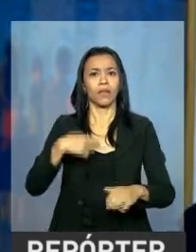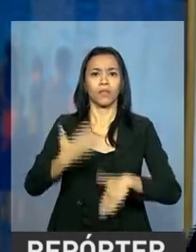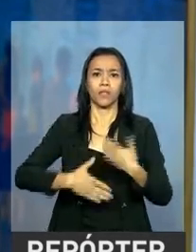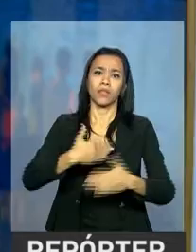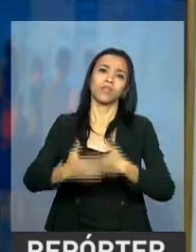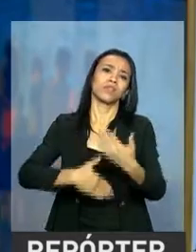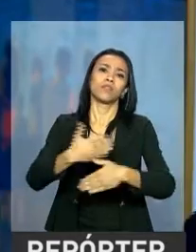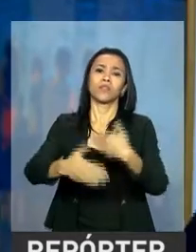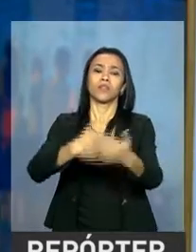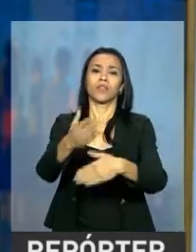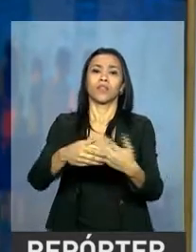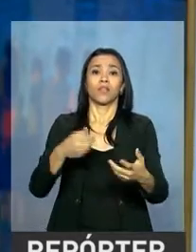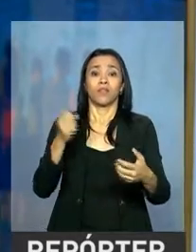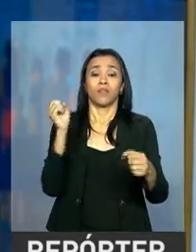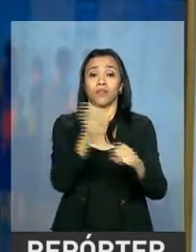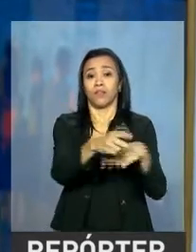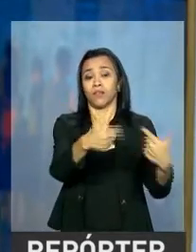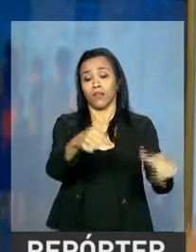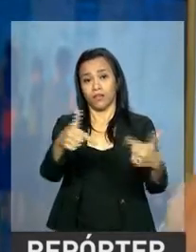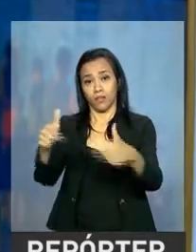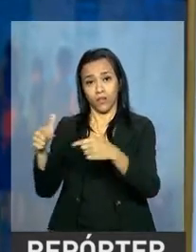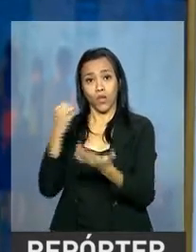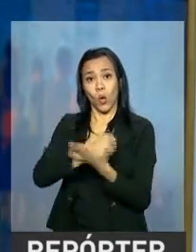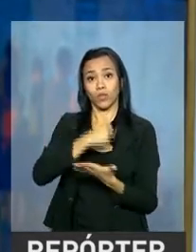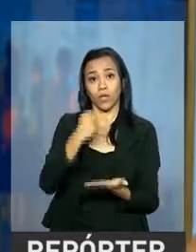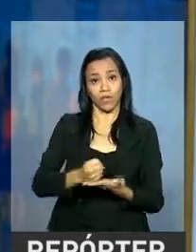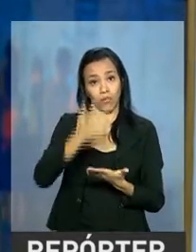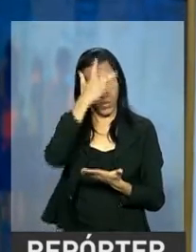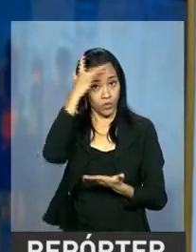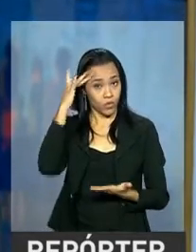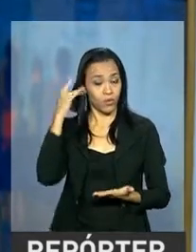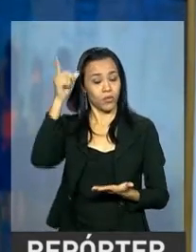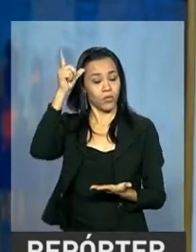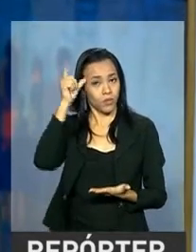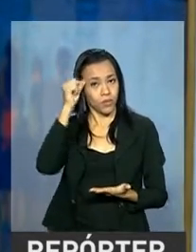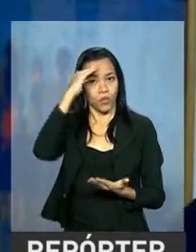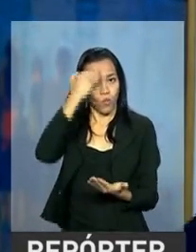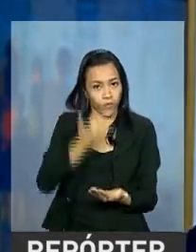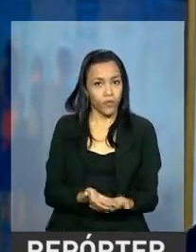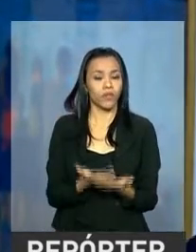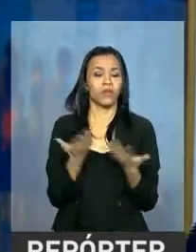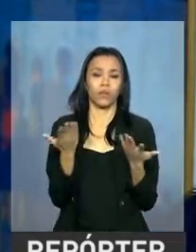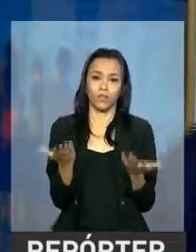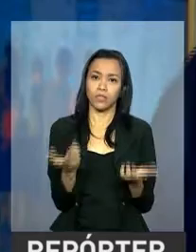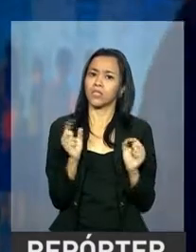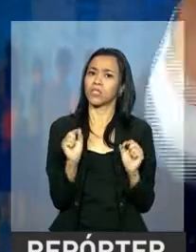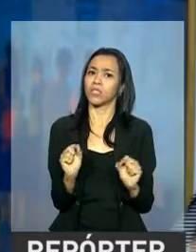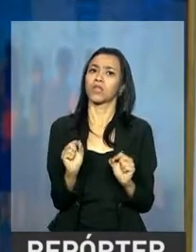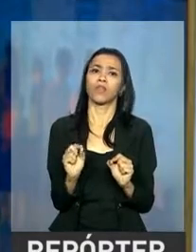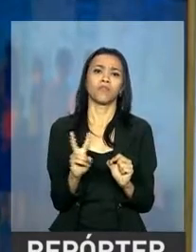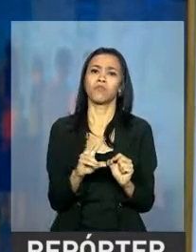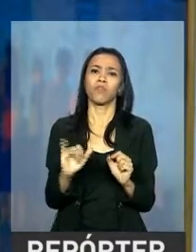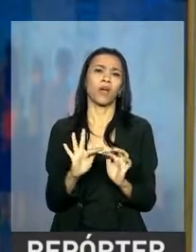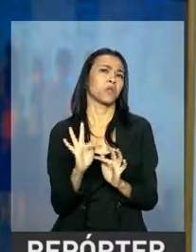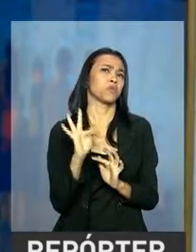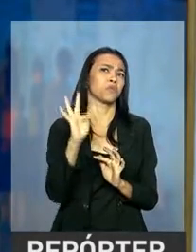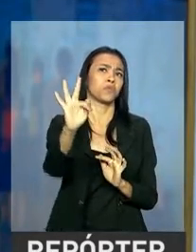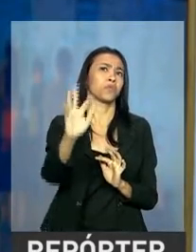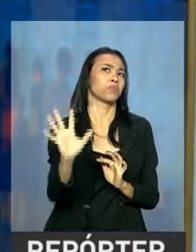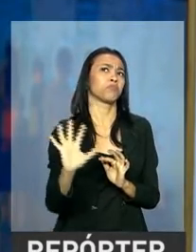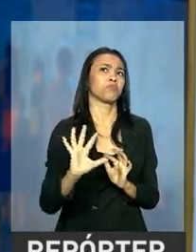investir criar emprego contratar pessoas com tranquilidade com confiança de que não haverá no futuro